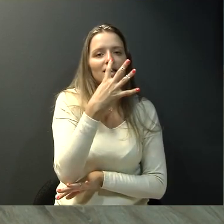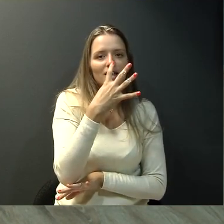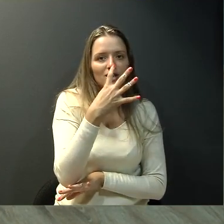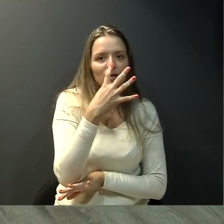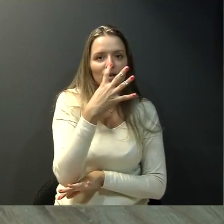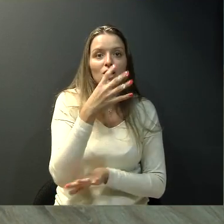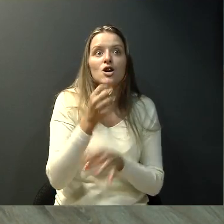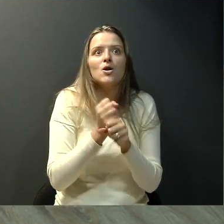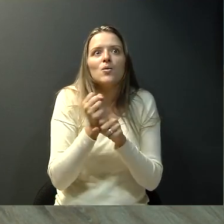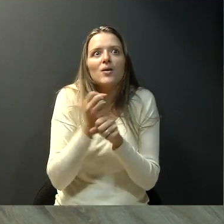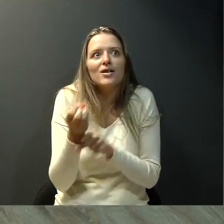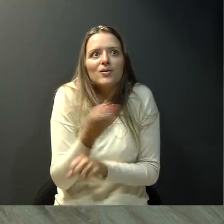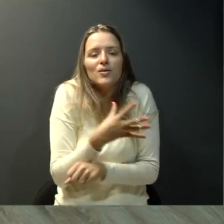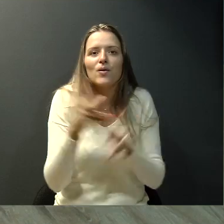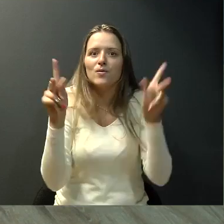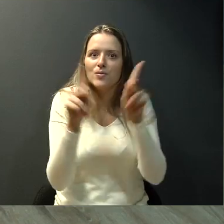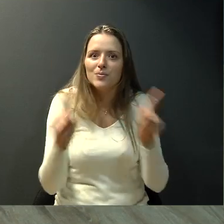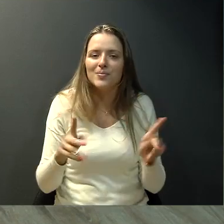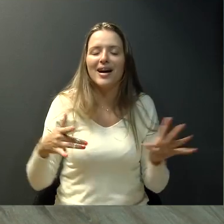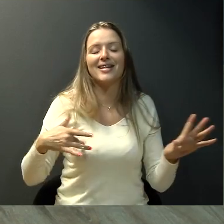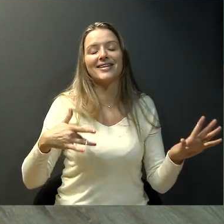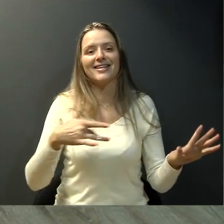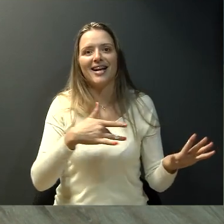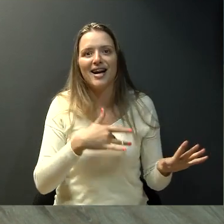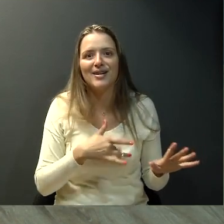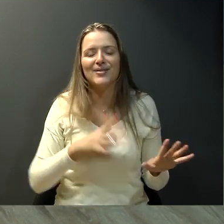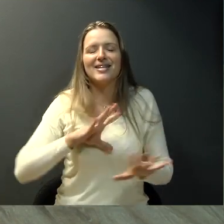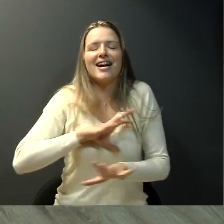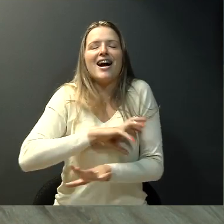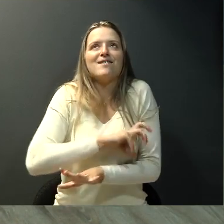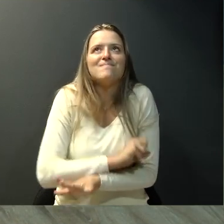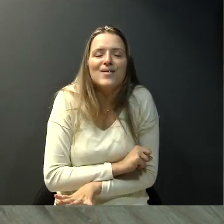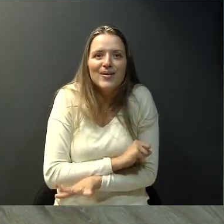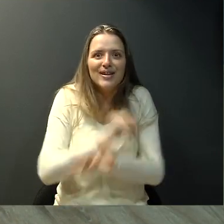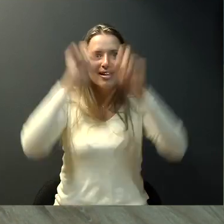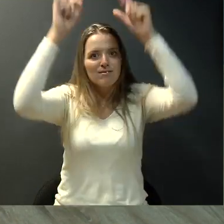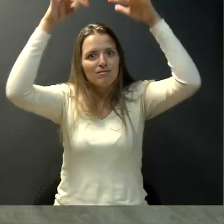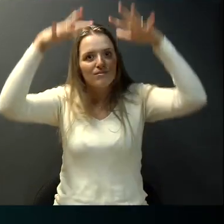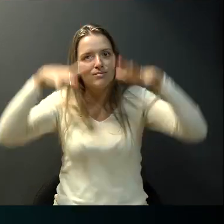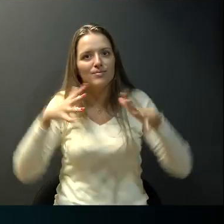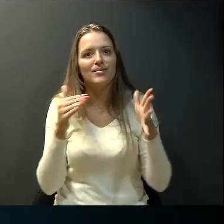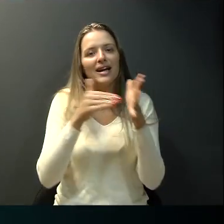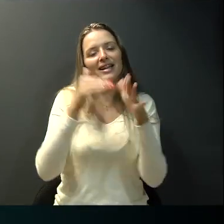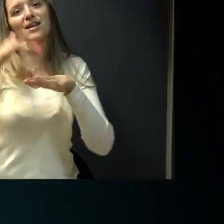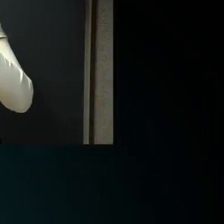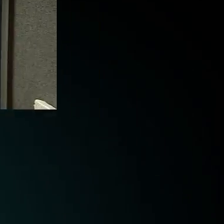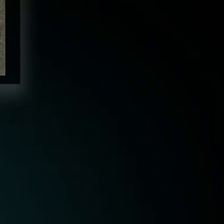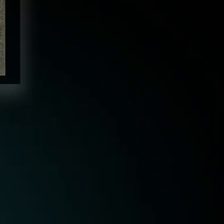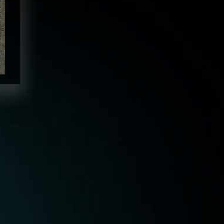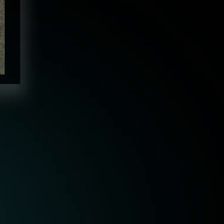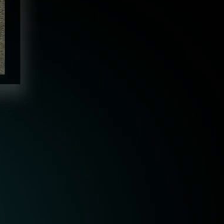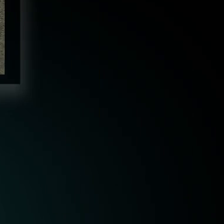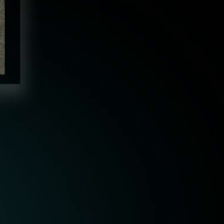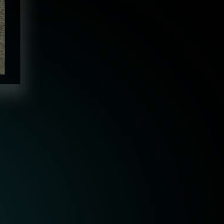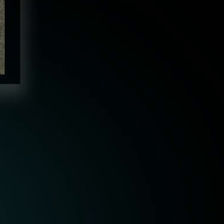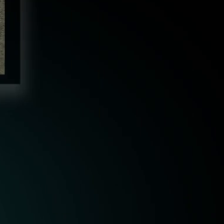assiste. Um ano novo cheio de paz, saúde, muito amor, muita luz. E até lá. Tchau, tchau.